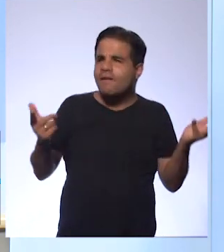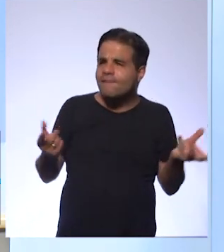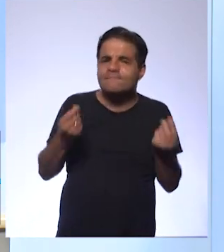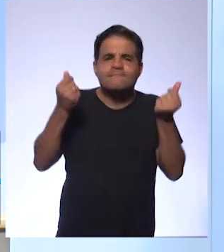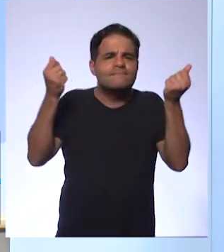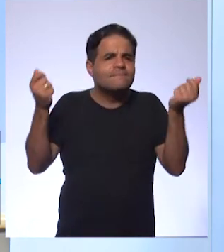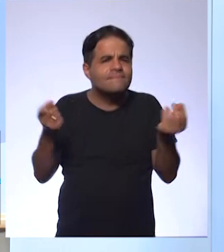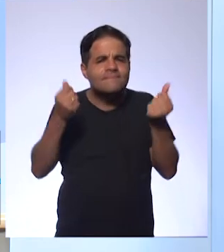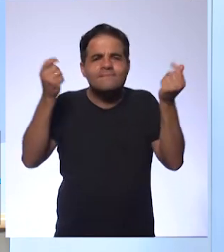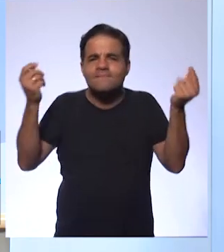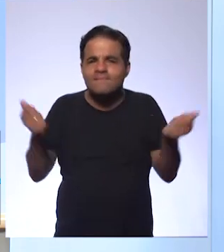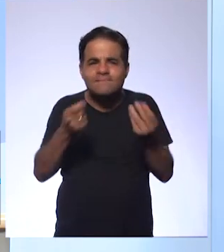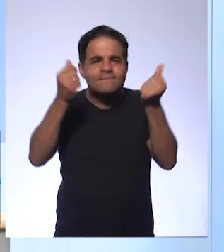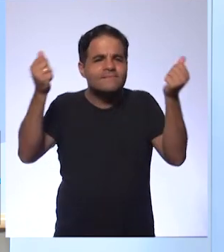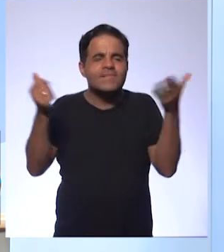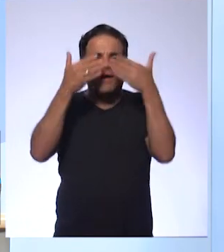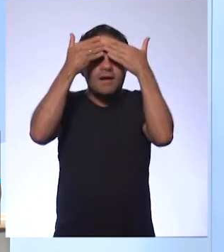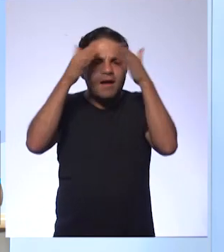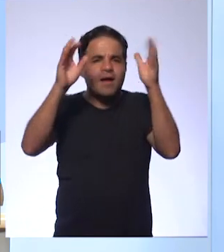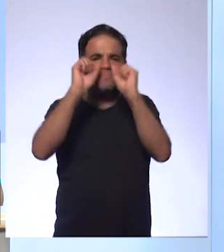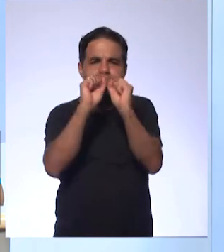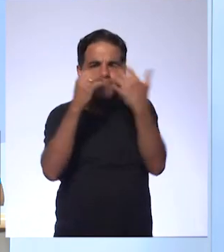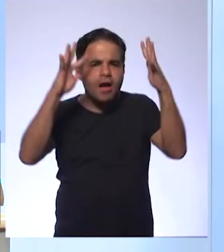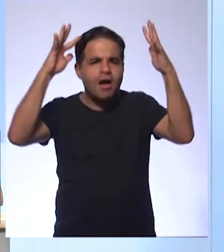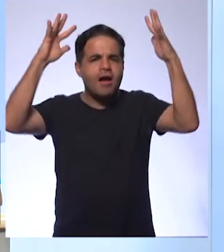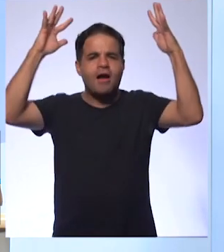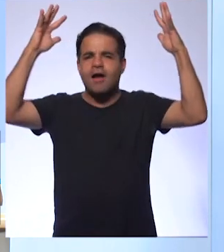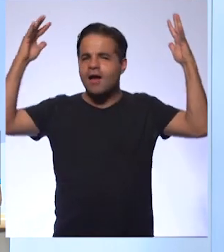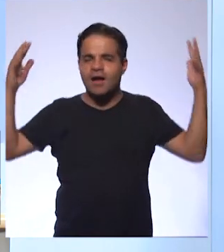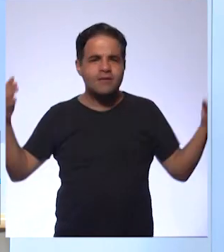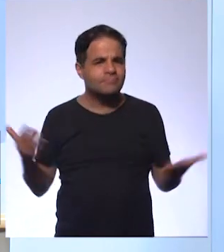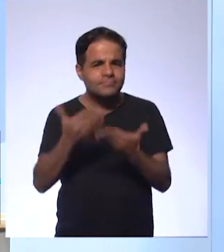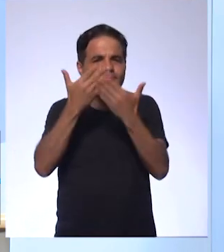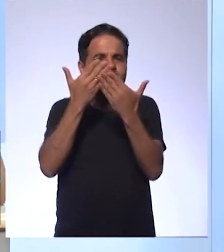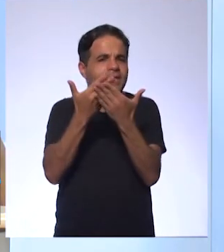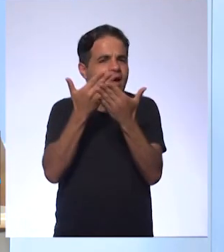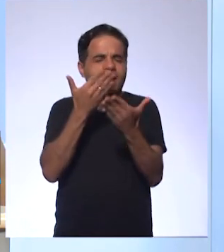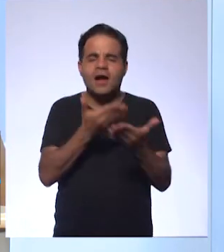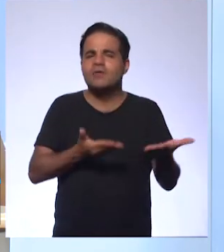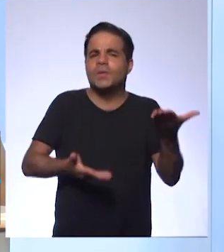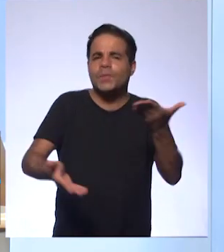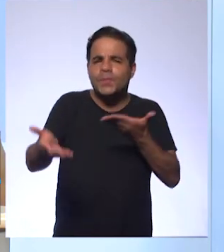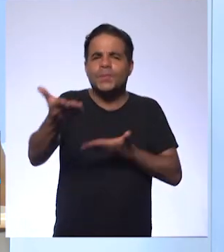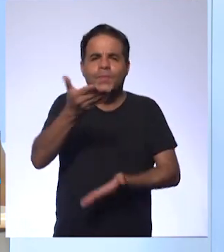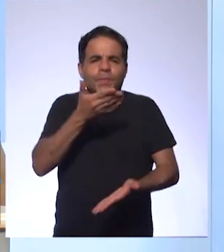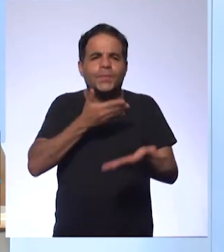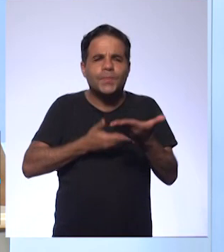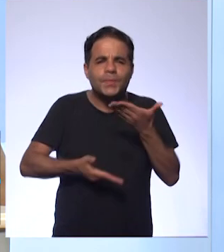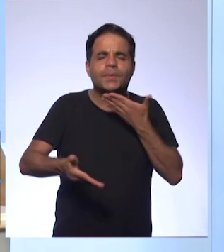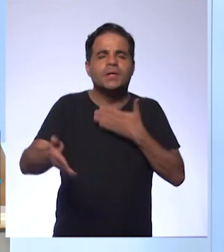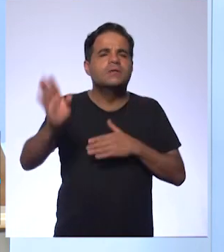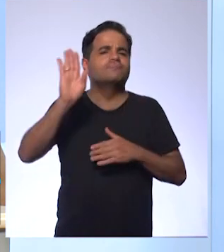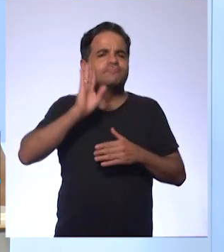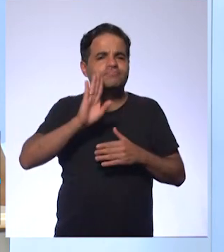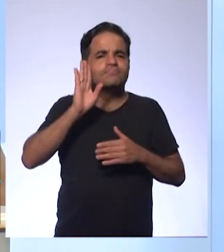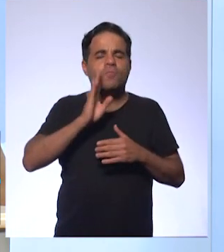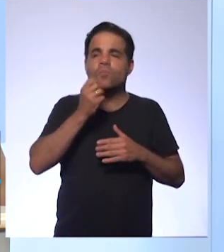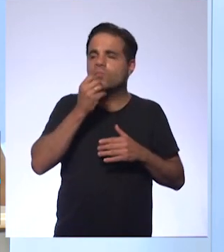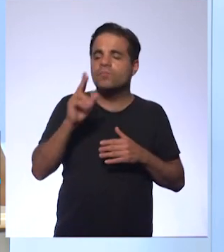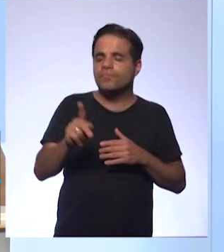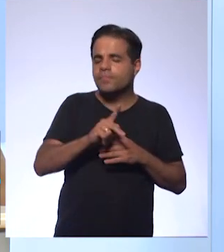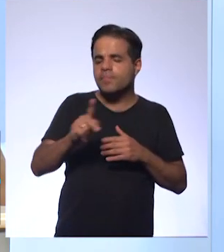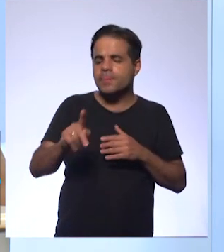a se agigantar, a se abrilhantar, vai ficando uma aula bem mais interativa. Nós temos aqui, professora